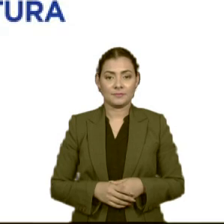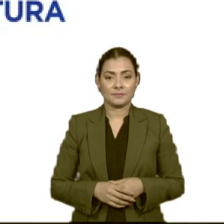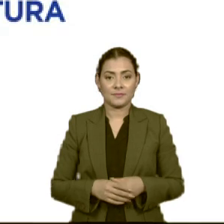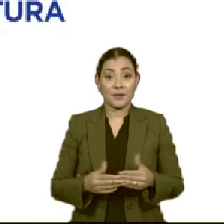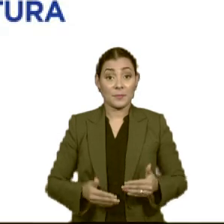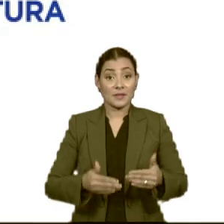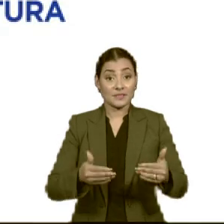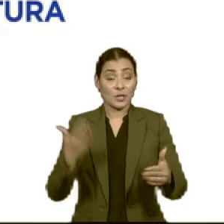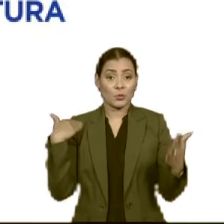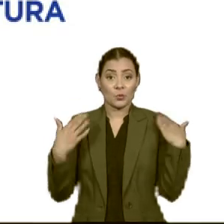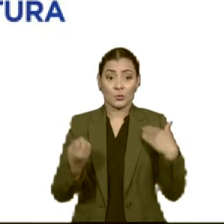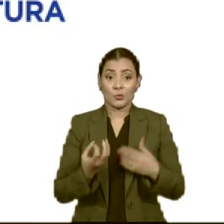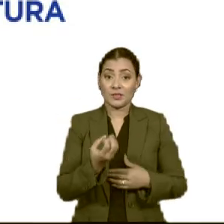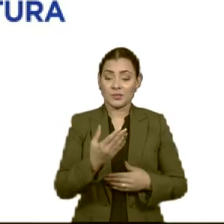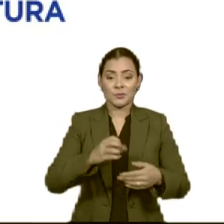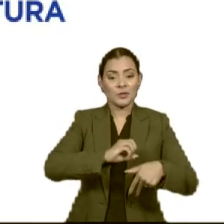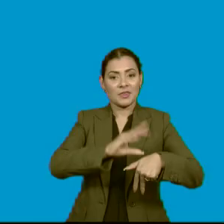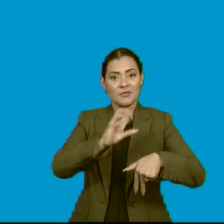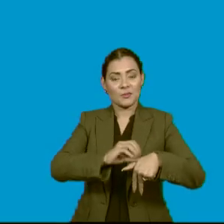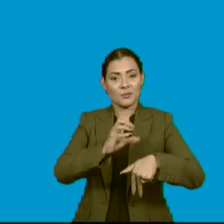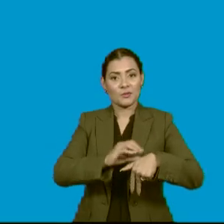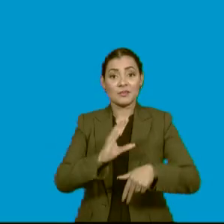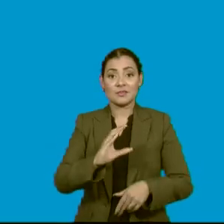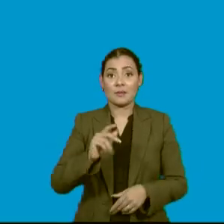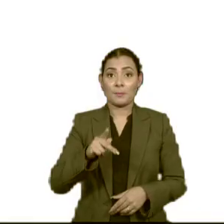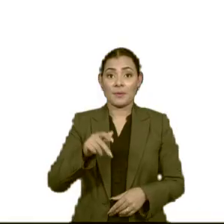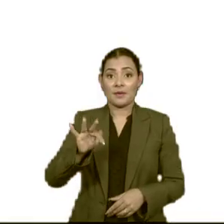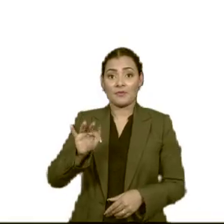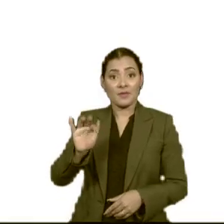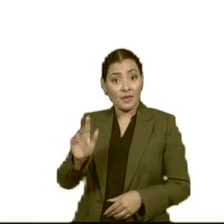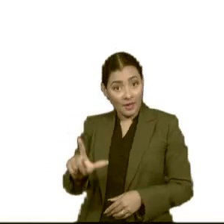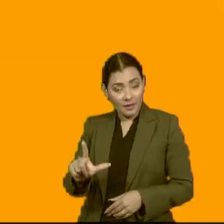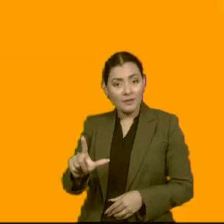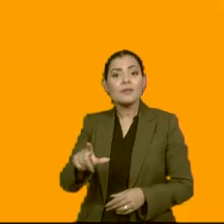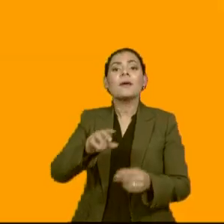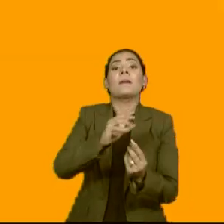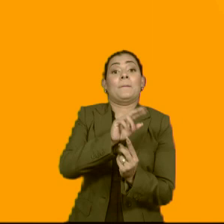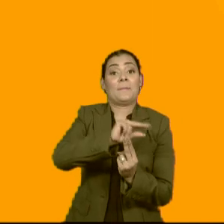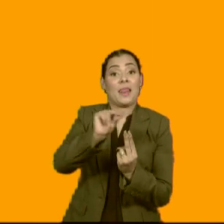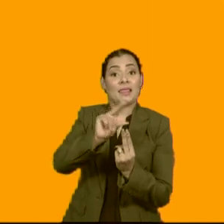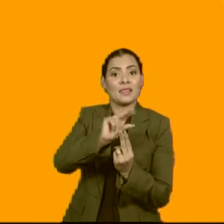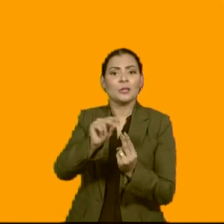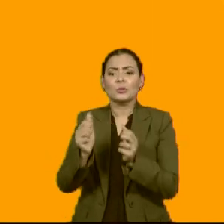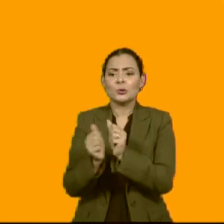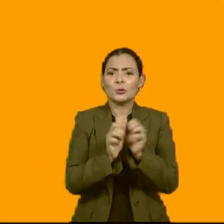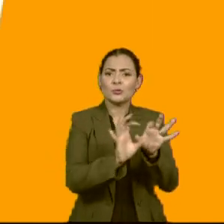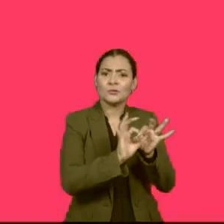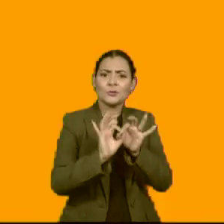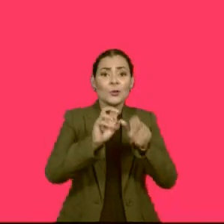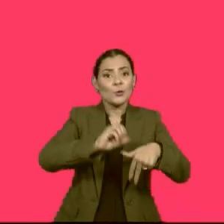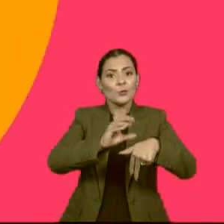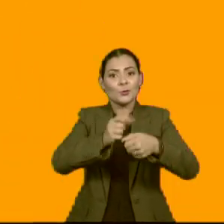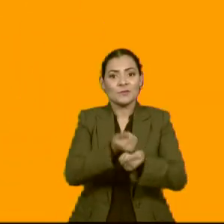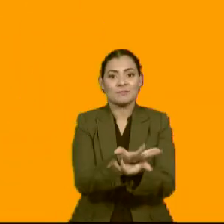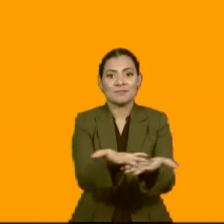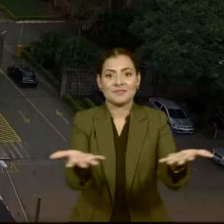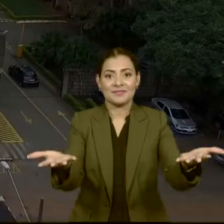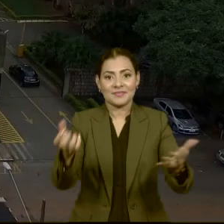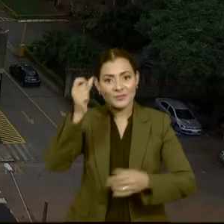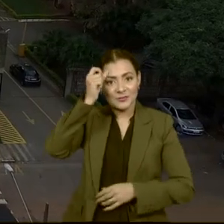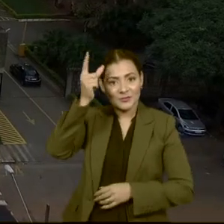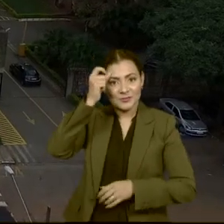O Ministério do Turismo, a TV Cultura, a CPFL e Bradesco estão juntos para levar mais cultura até você.